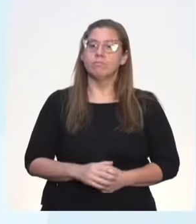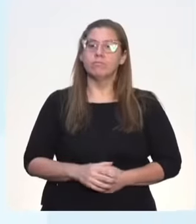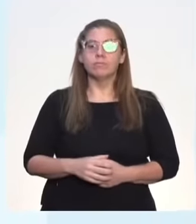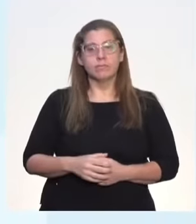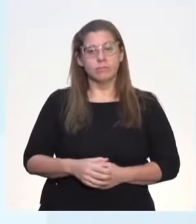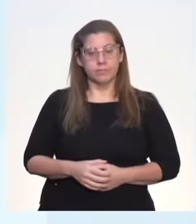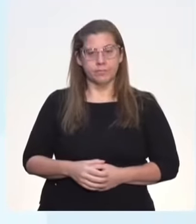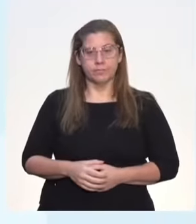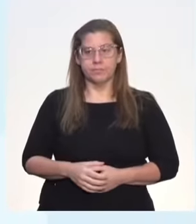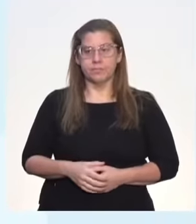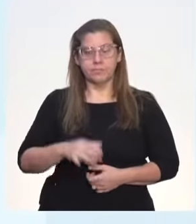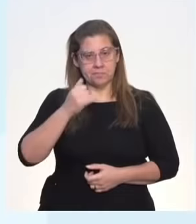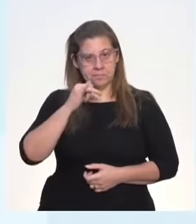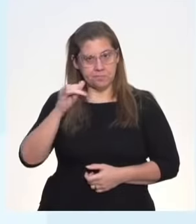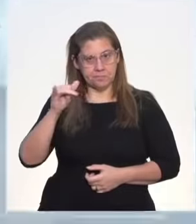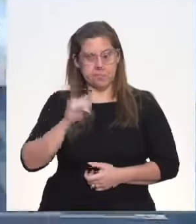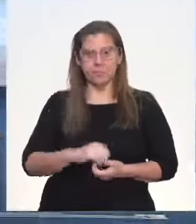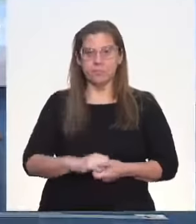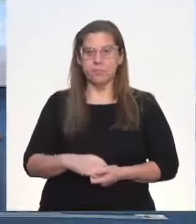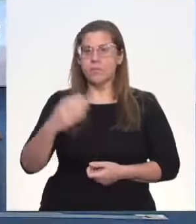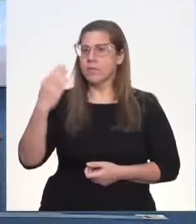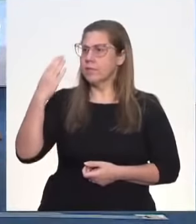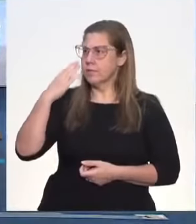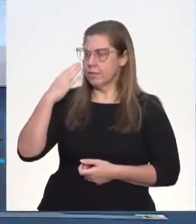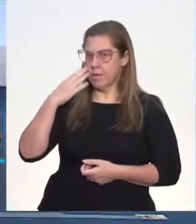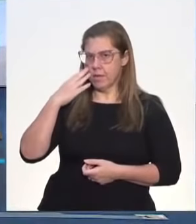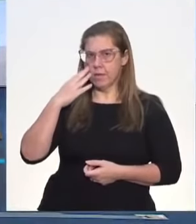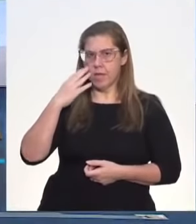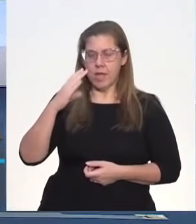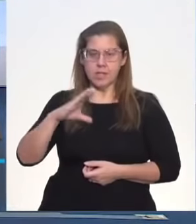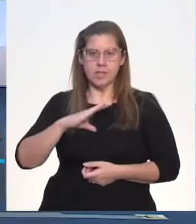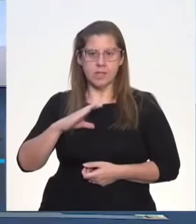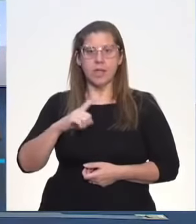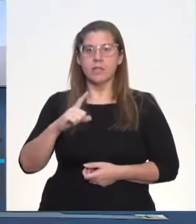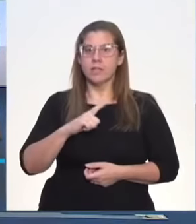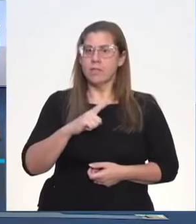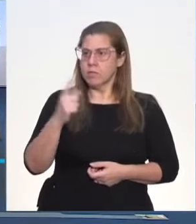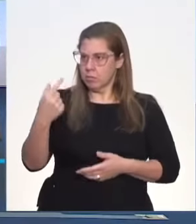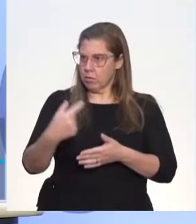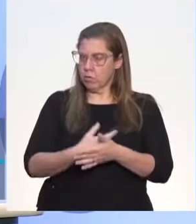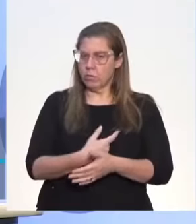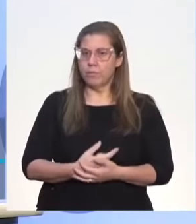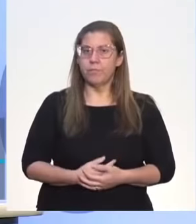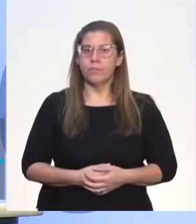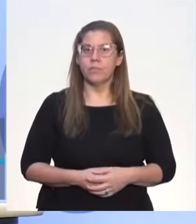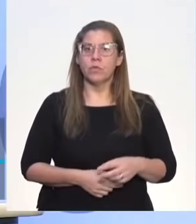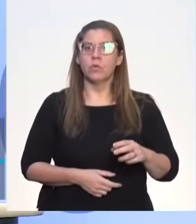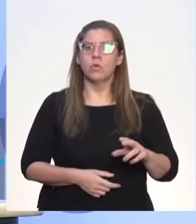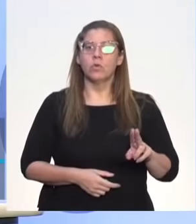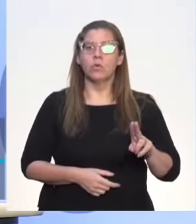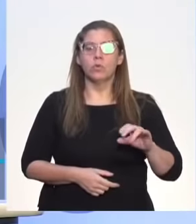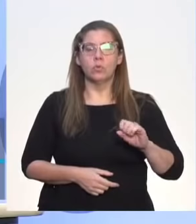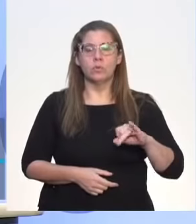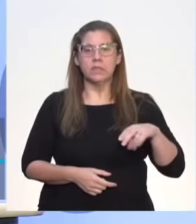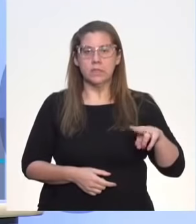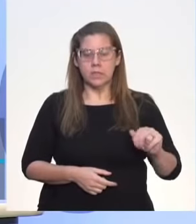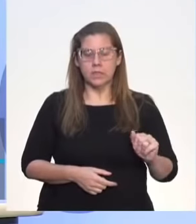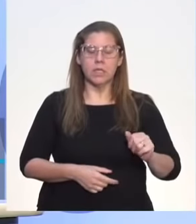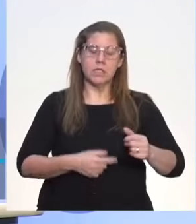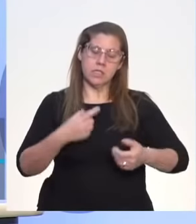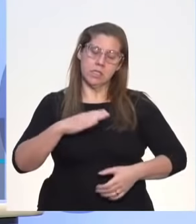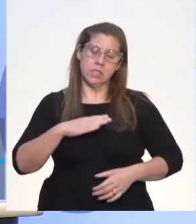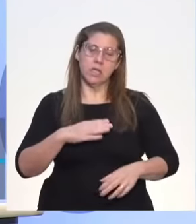cantor e as cidades que têm aqui você perguntou Então pode falar elétrica Sérgio Motta em